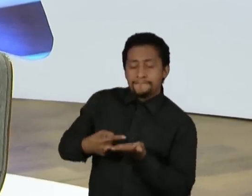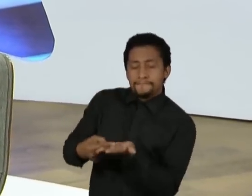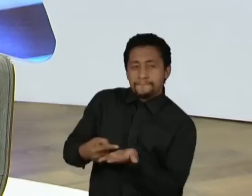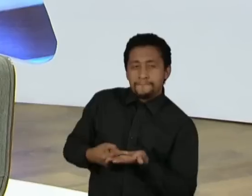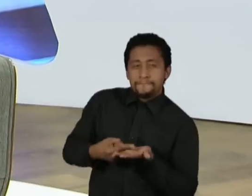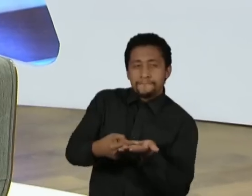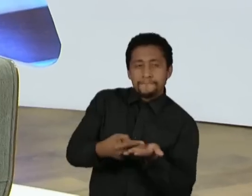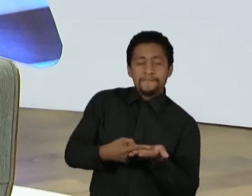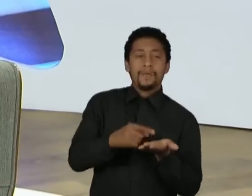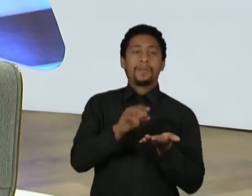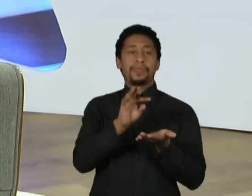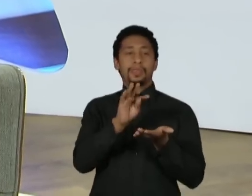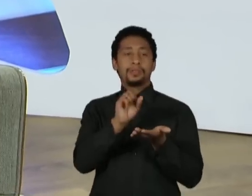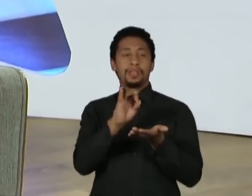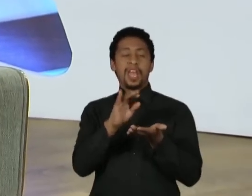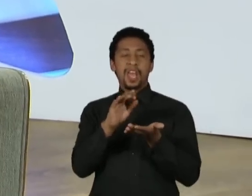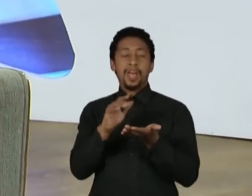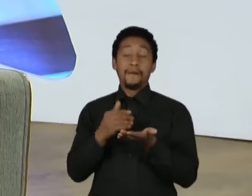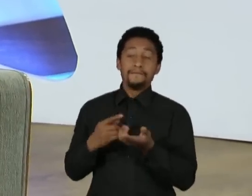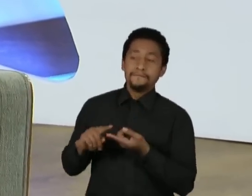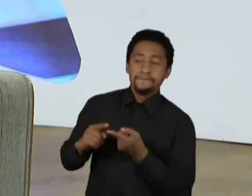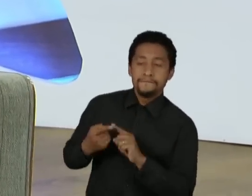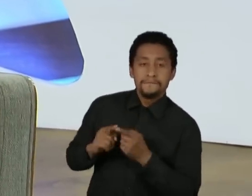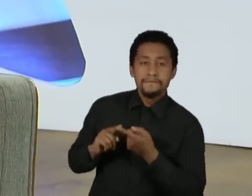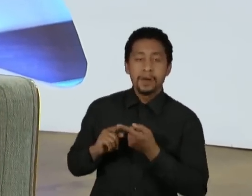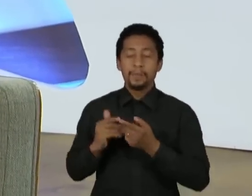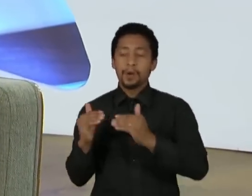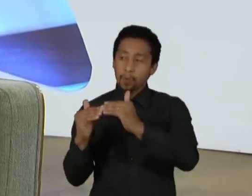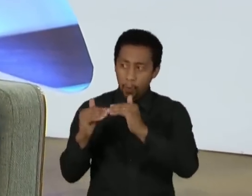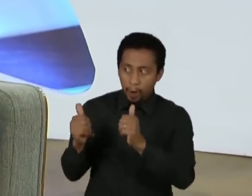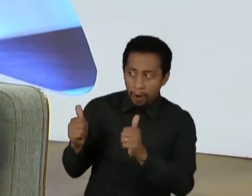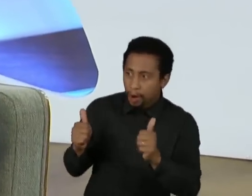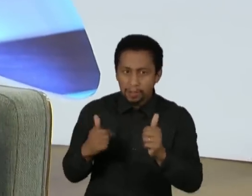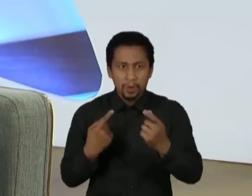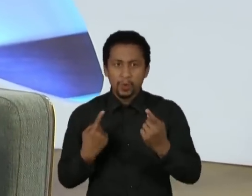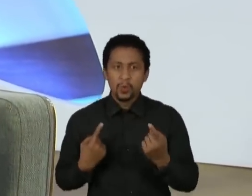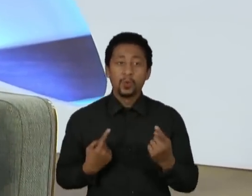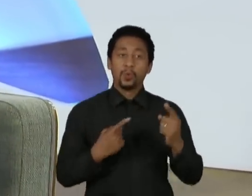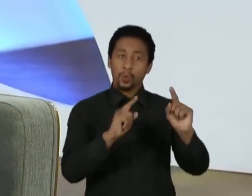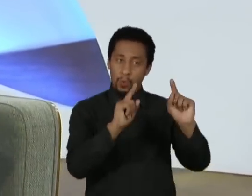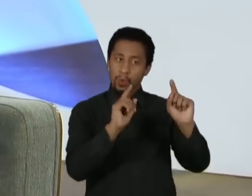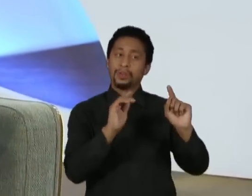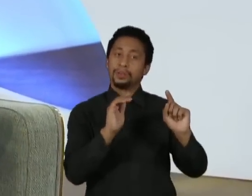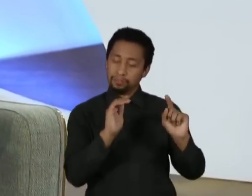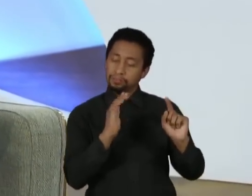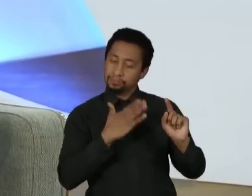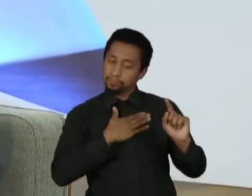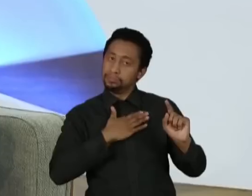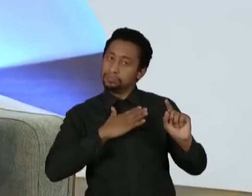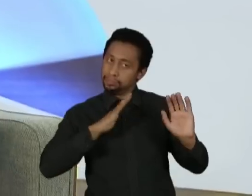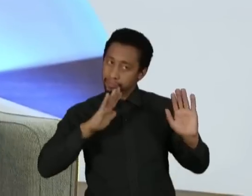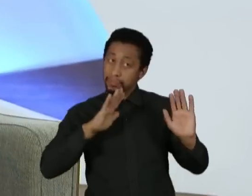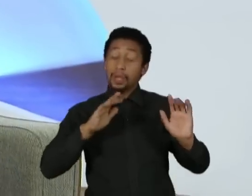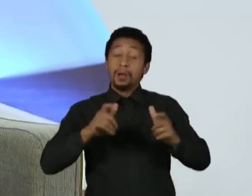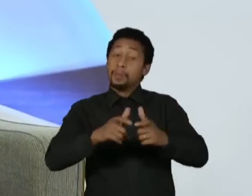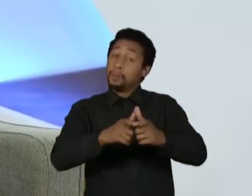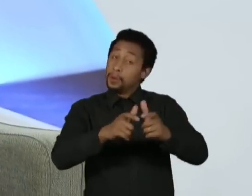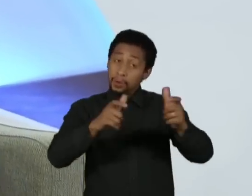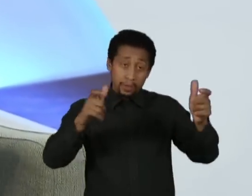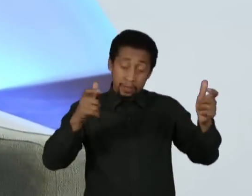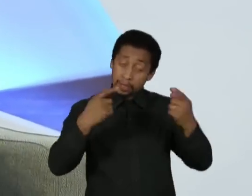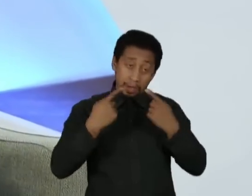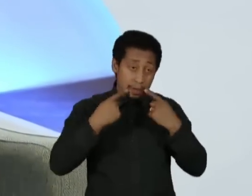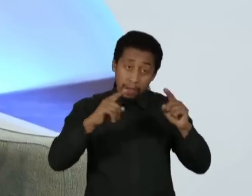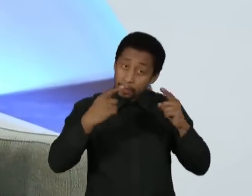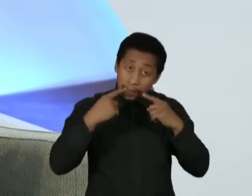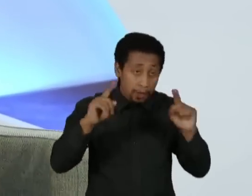Eleitoral para me cassar. Eles buscaram ativamente construir essa unanimidade. E essa unanimidade tanto artificial que está todo mundo criticando, inclusive o editorial do seu próprio jornal,